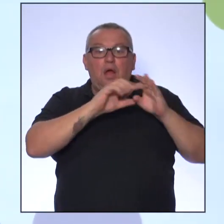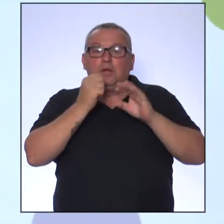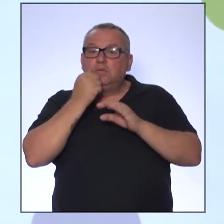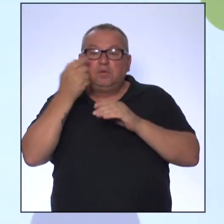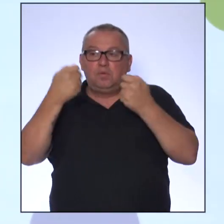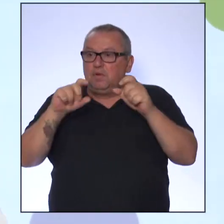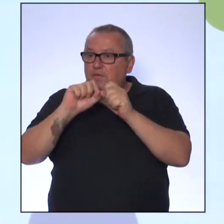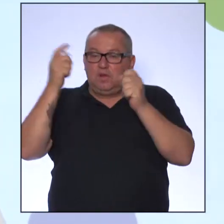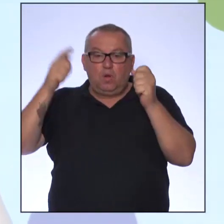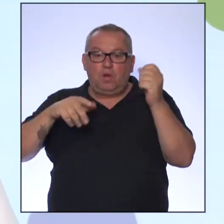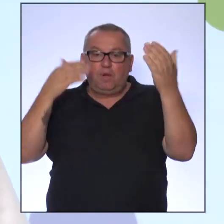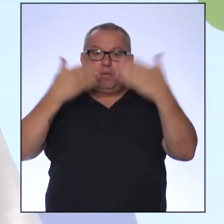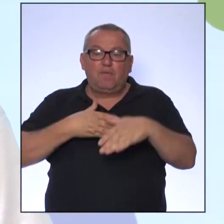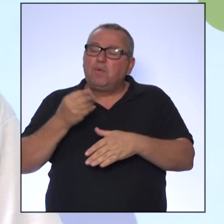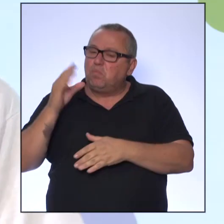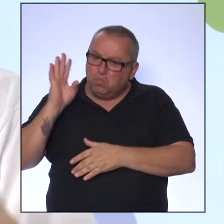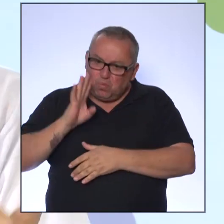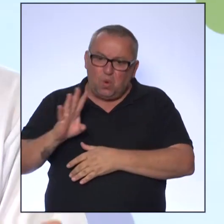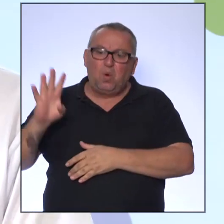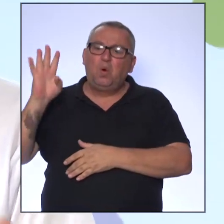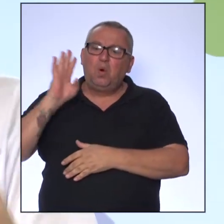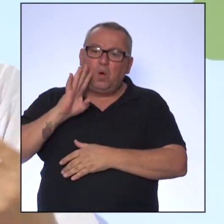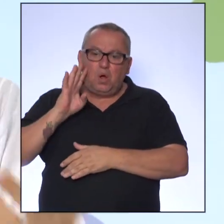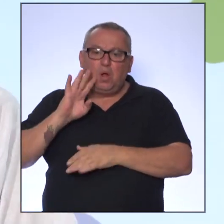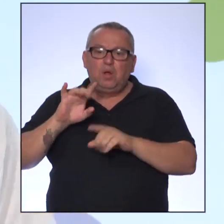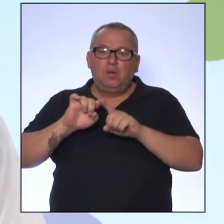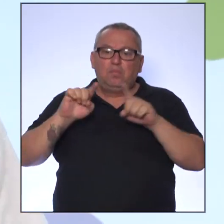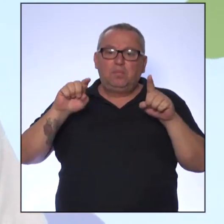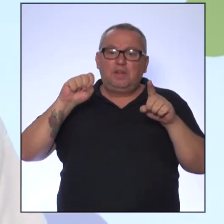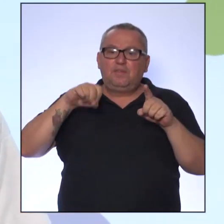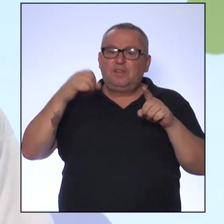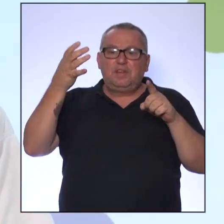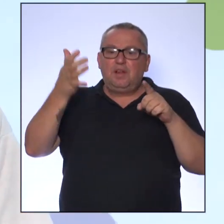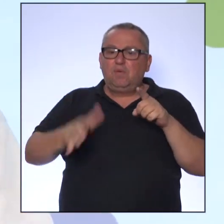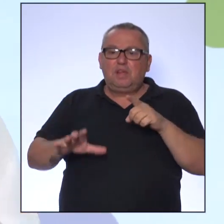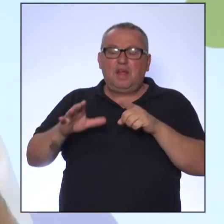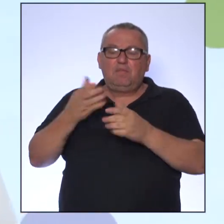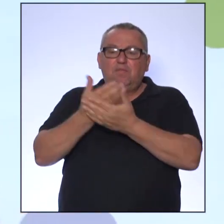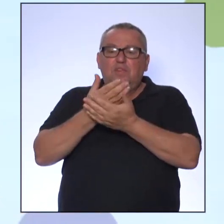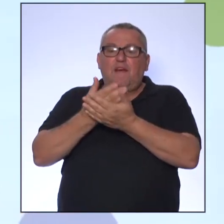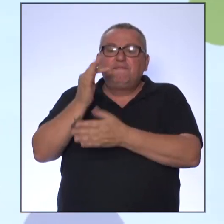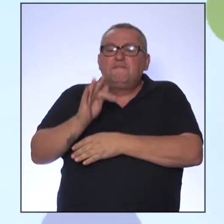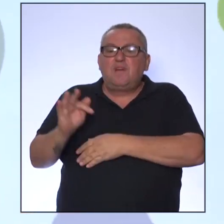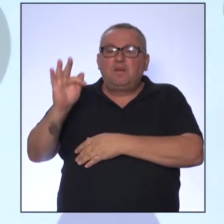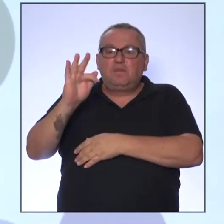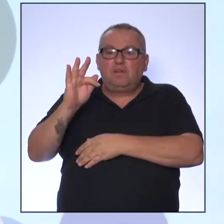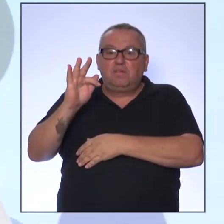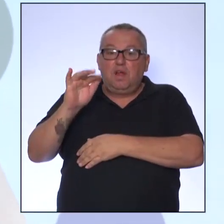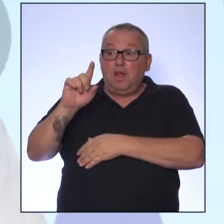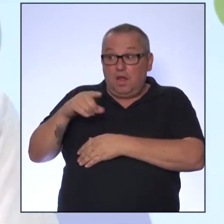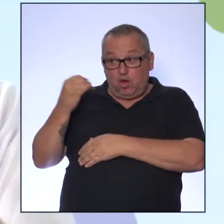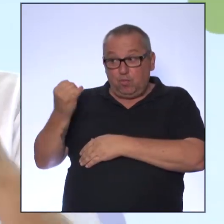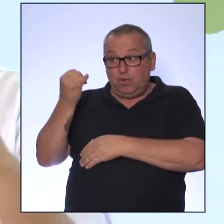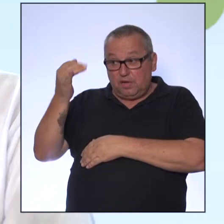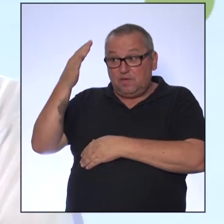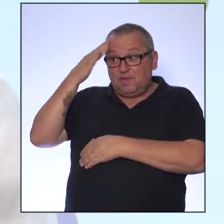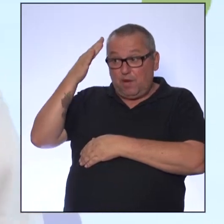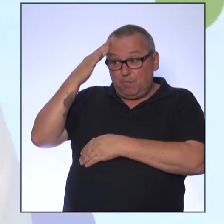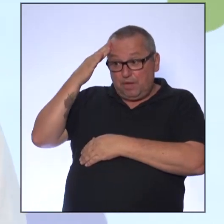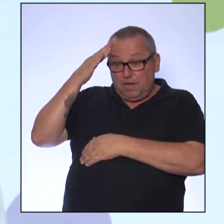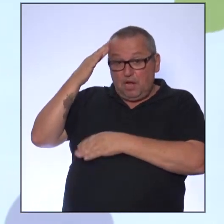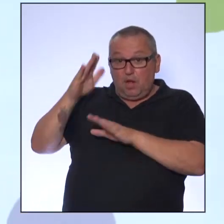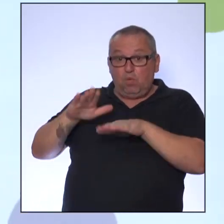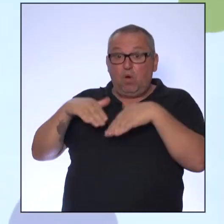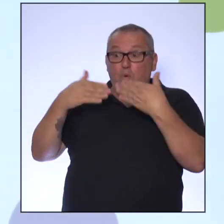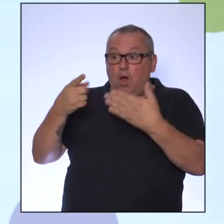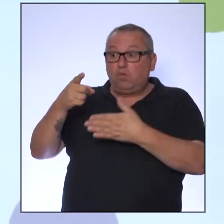precisa fazer outra prova. Isso é muito legal. Mas, e se você não quer um curso superior? Isso é importante para você saber qual